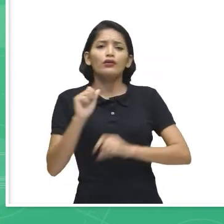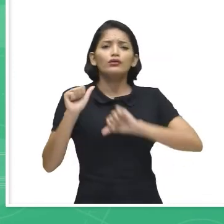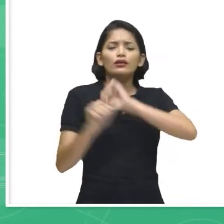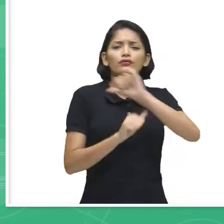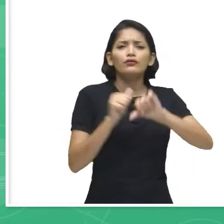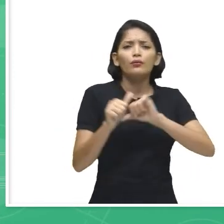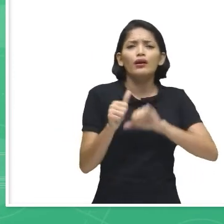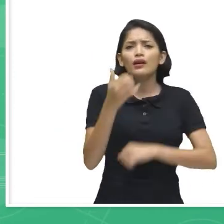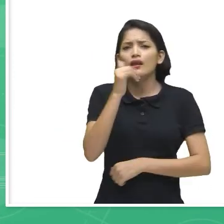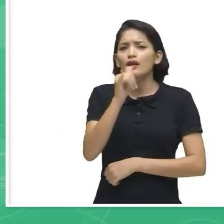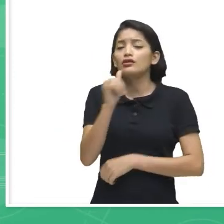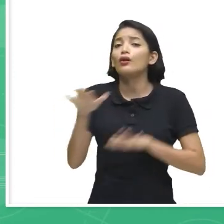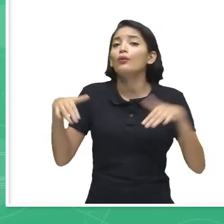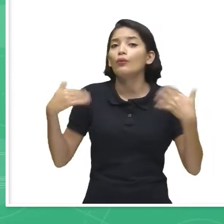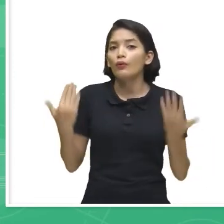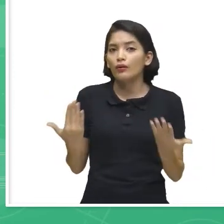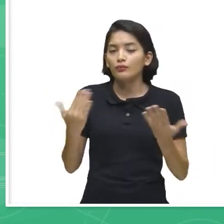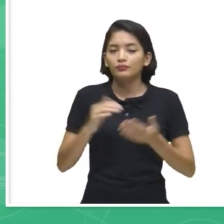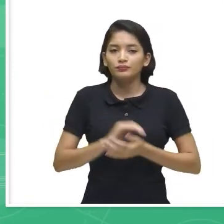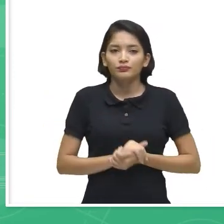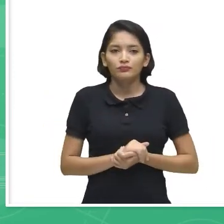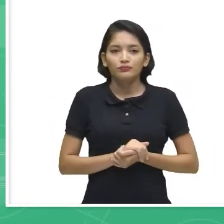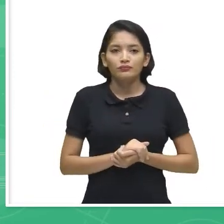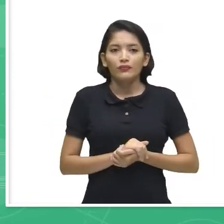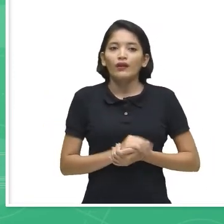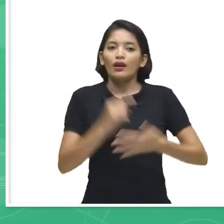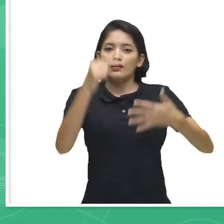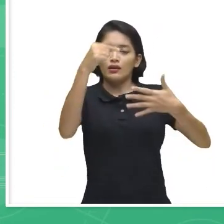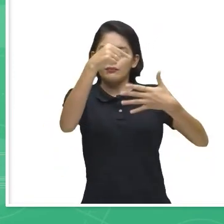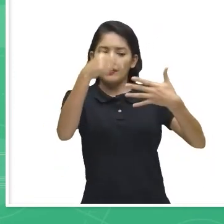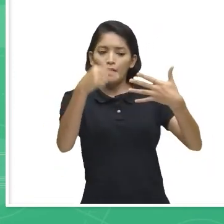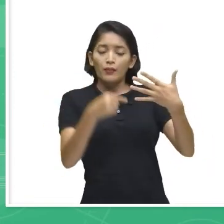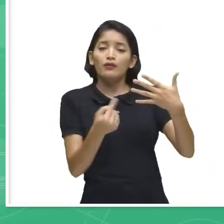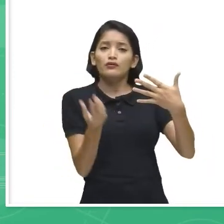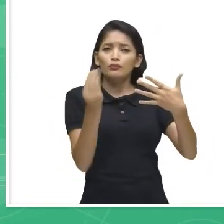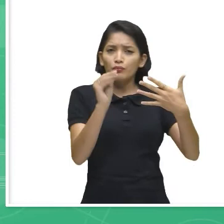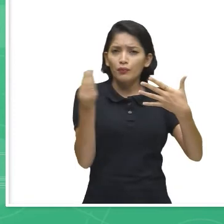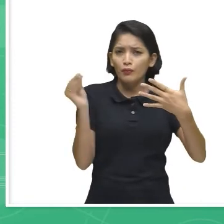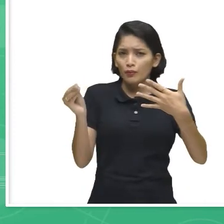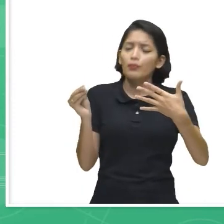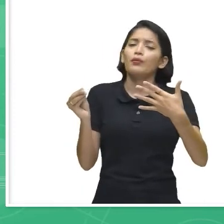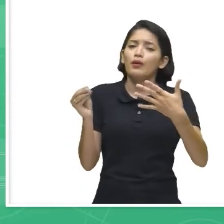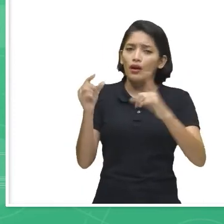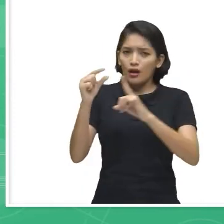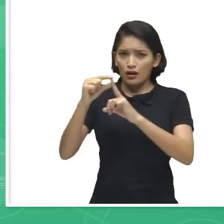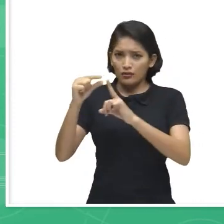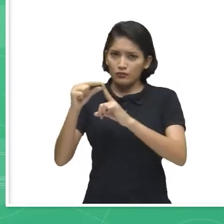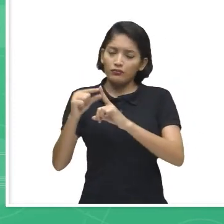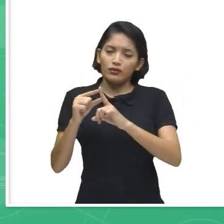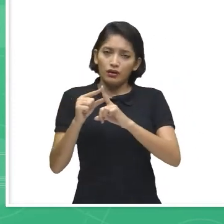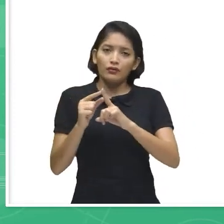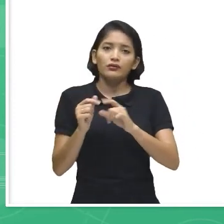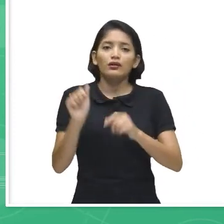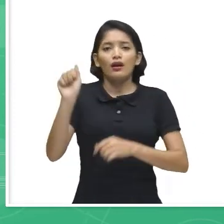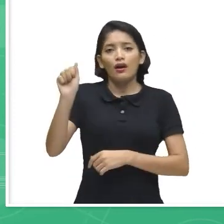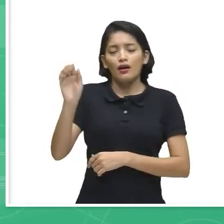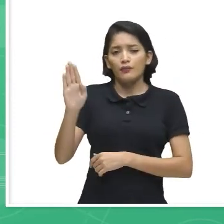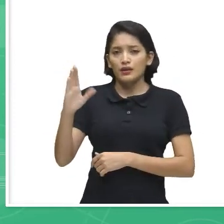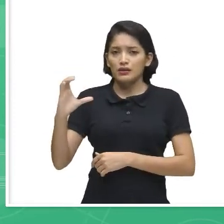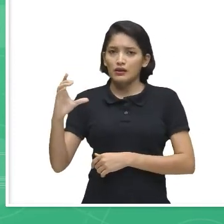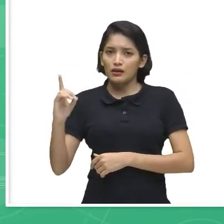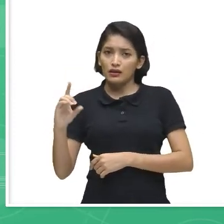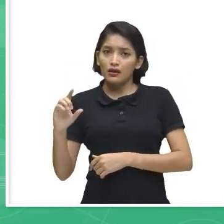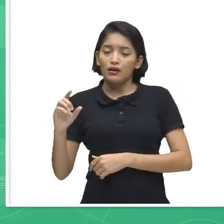transformada em energia. Você vai completar aí com as palavras que estão nas nossas alternativas e vai marcar a